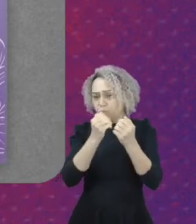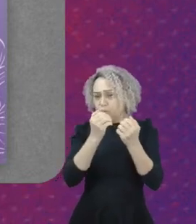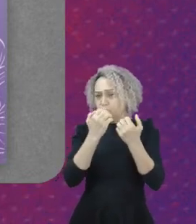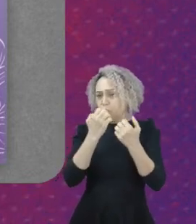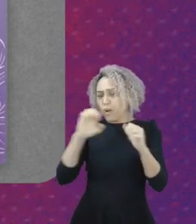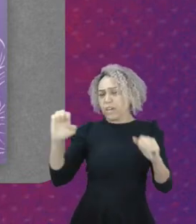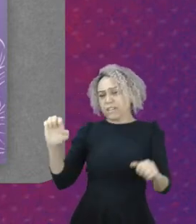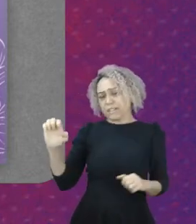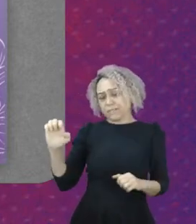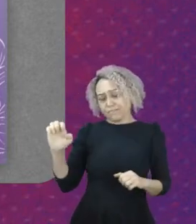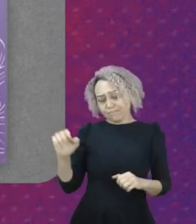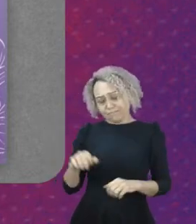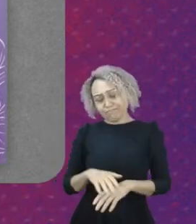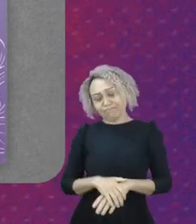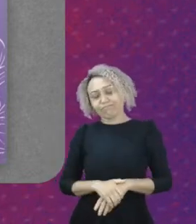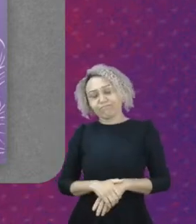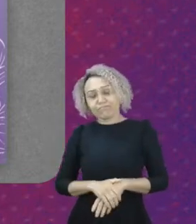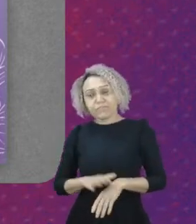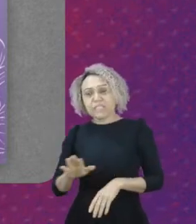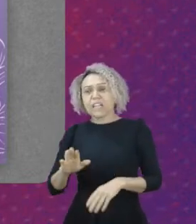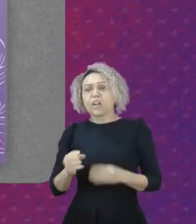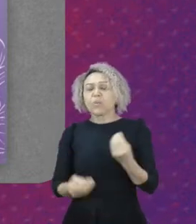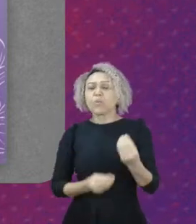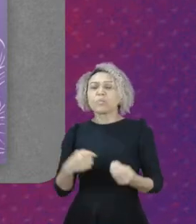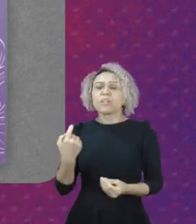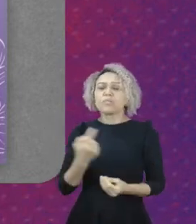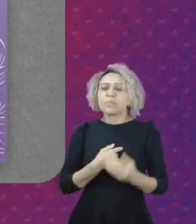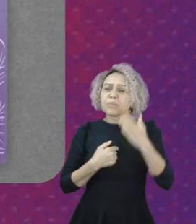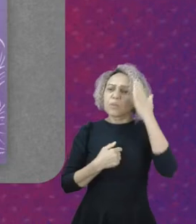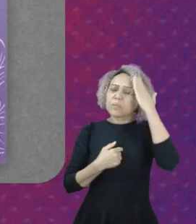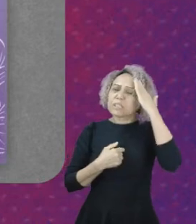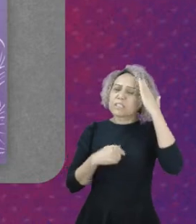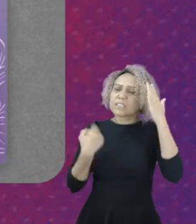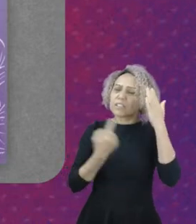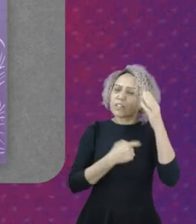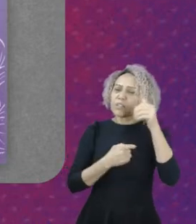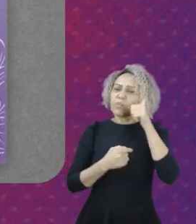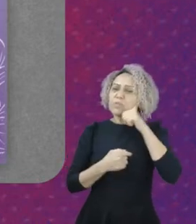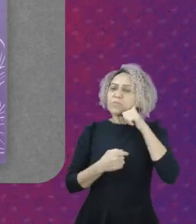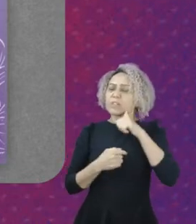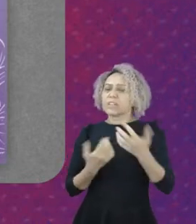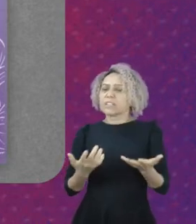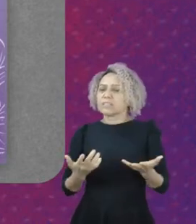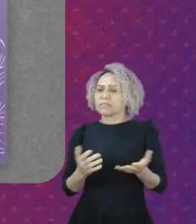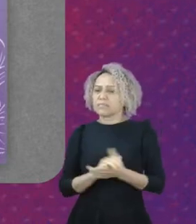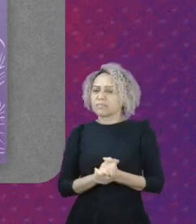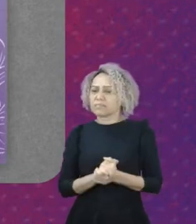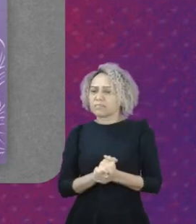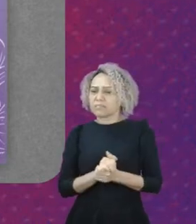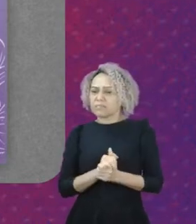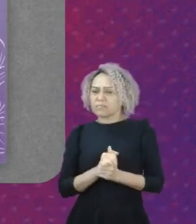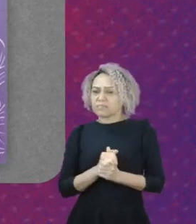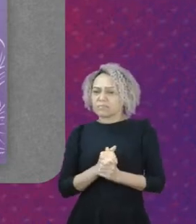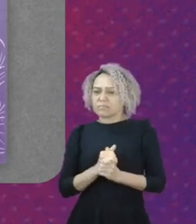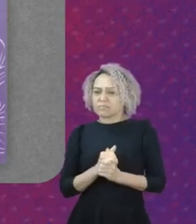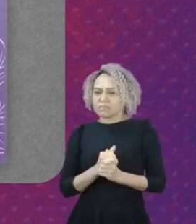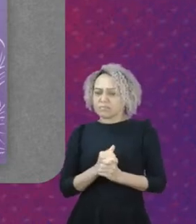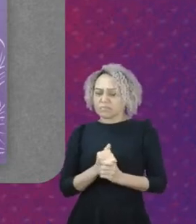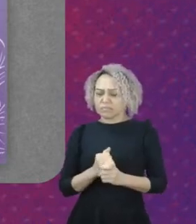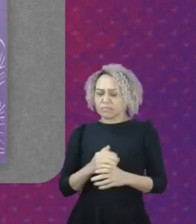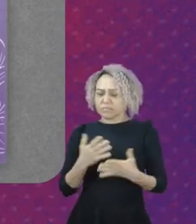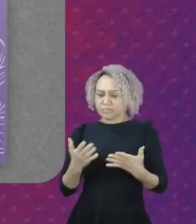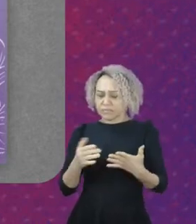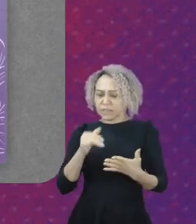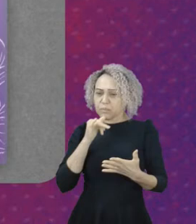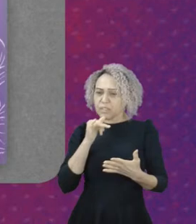tem essa compreensão de que somos mulheres e que é diferente ser mulher. Mas quando a gente está na periferia, existe algo a